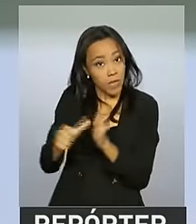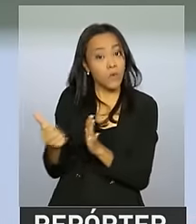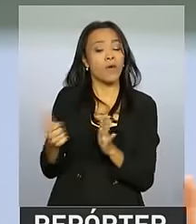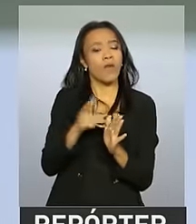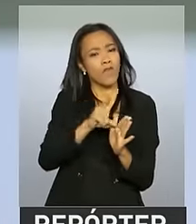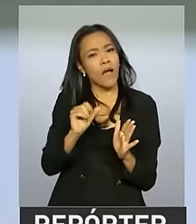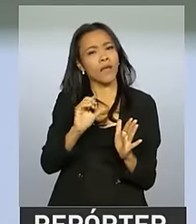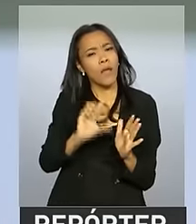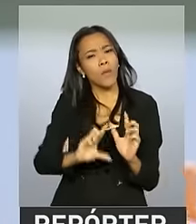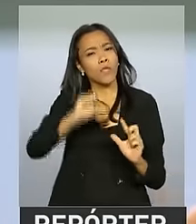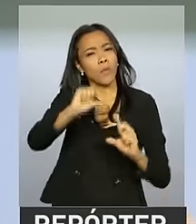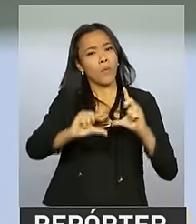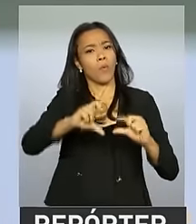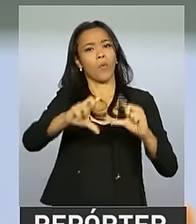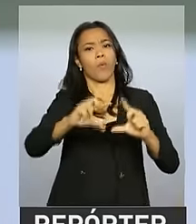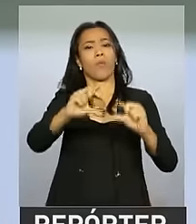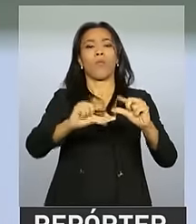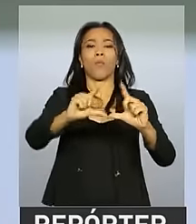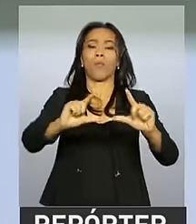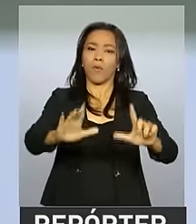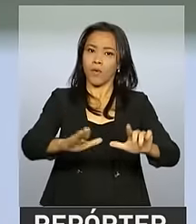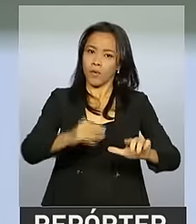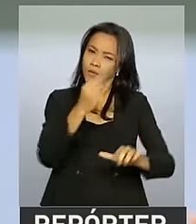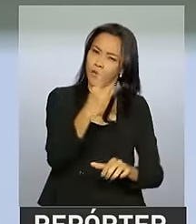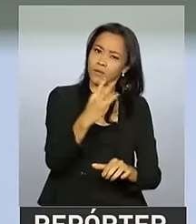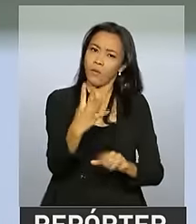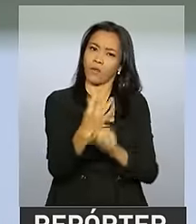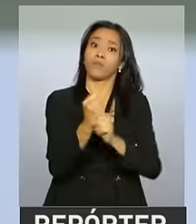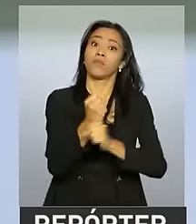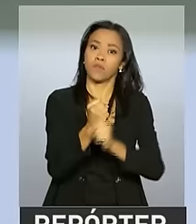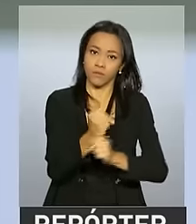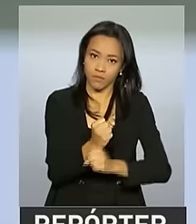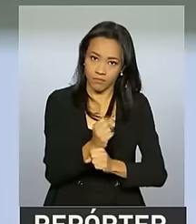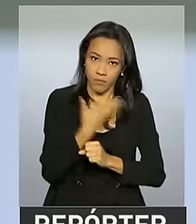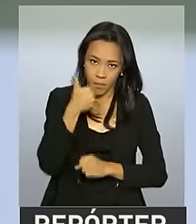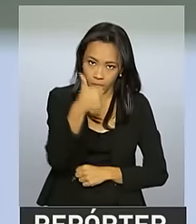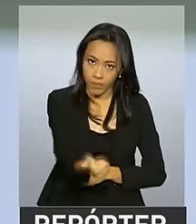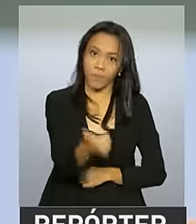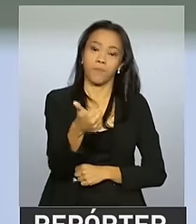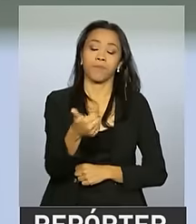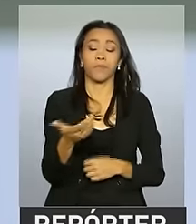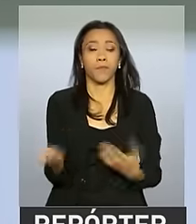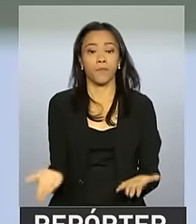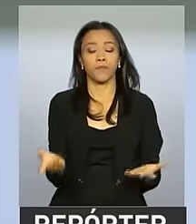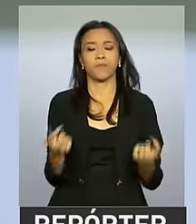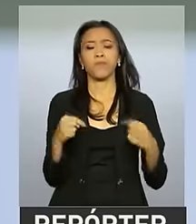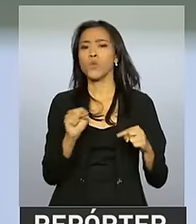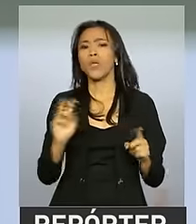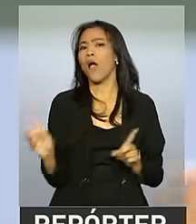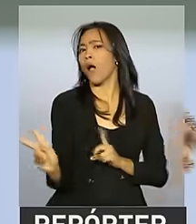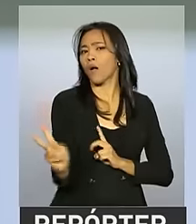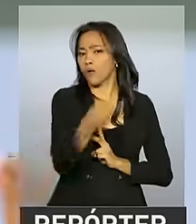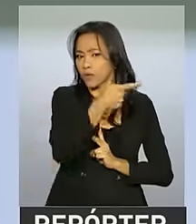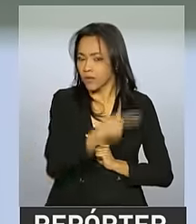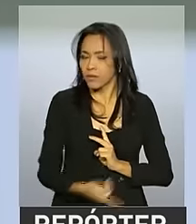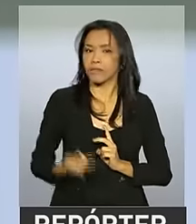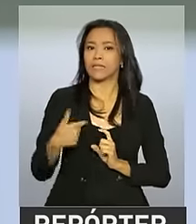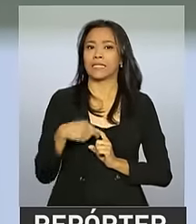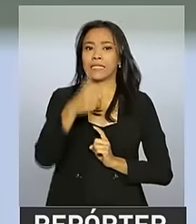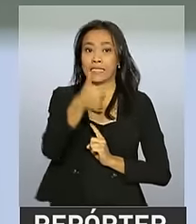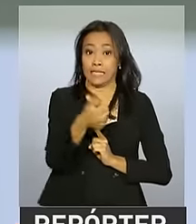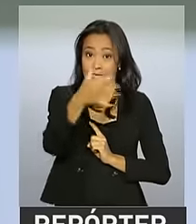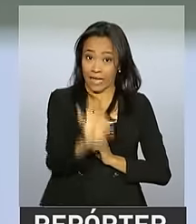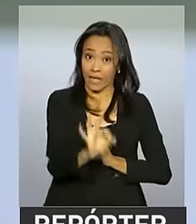crescerá um pouco nos próximos 3S 4 anos né Eh o que que acontece nos 10